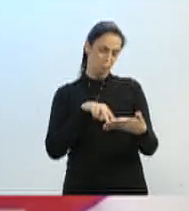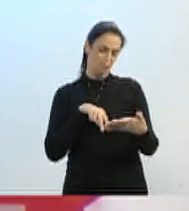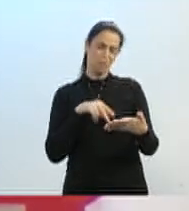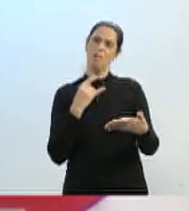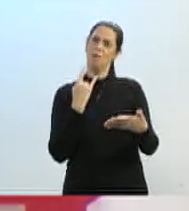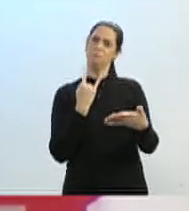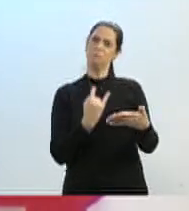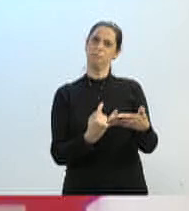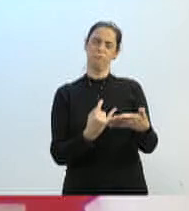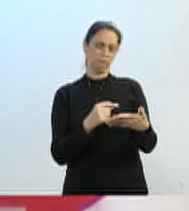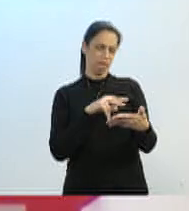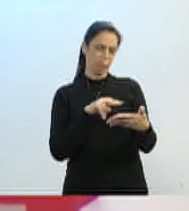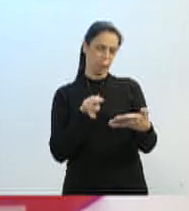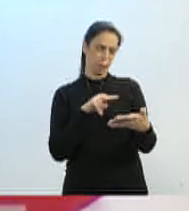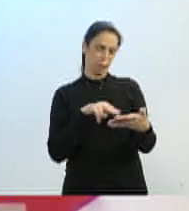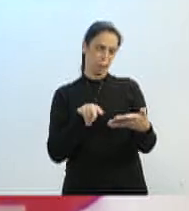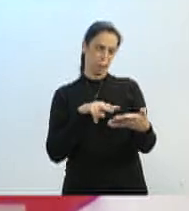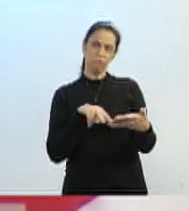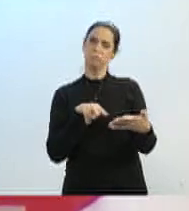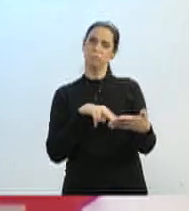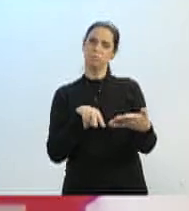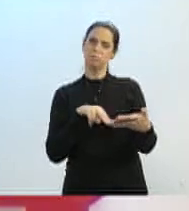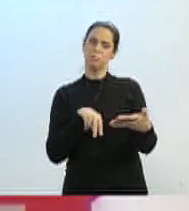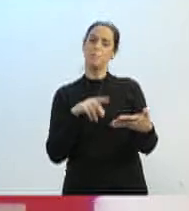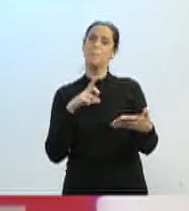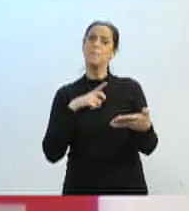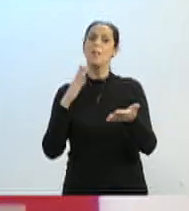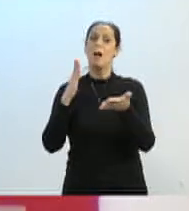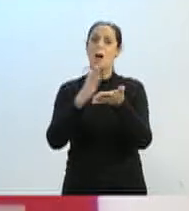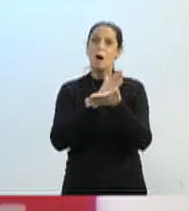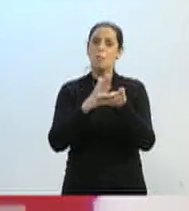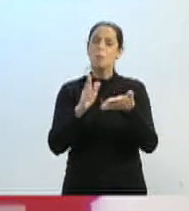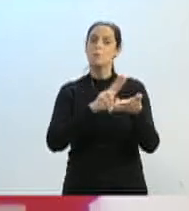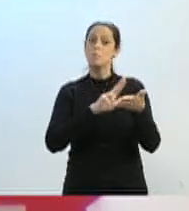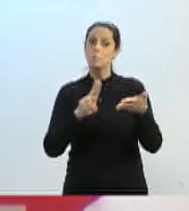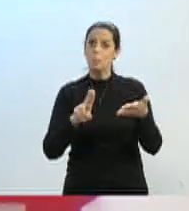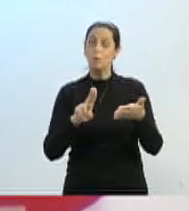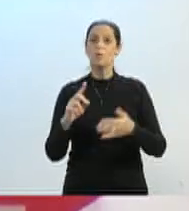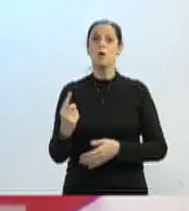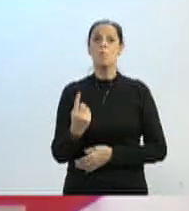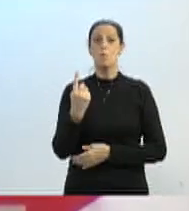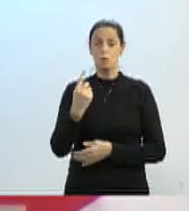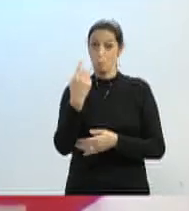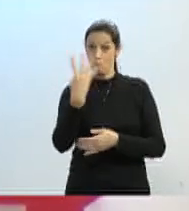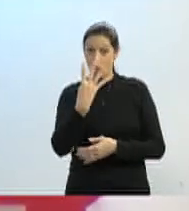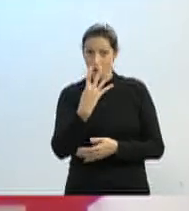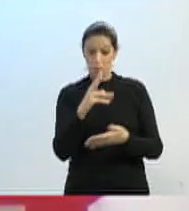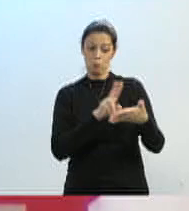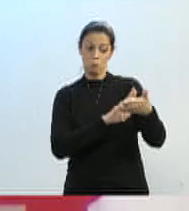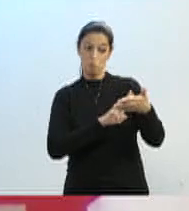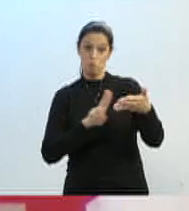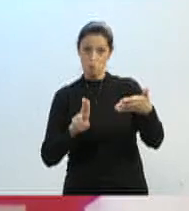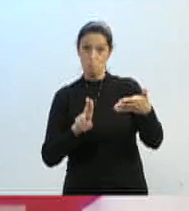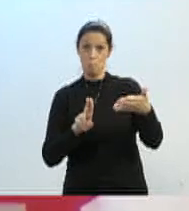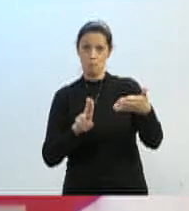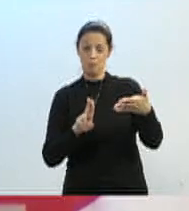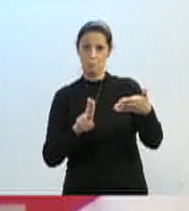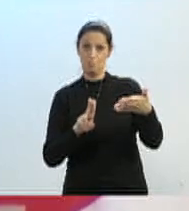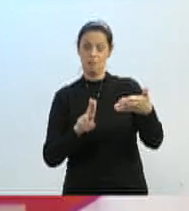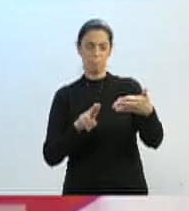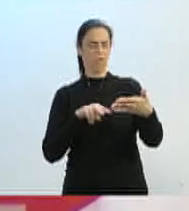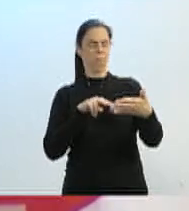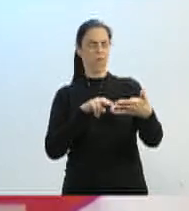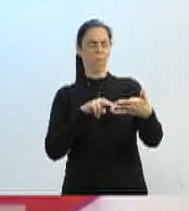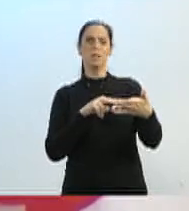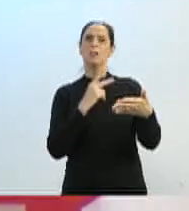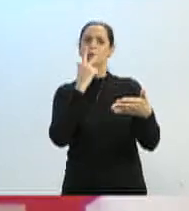presidente. E alguns nomes me chamam a atenção. Um dos nomes é o 4º nome, que me soou muito